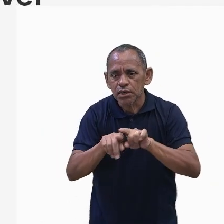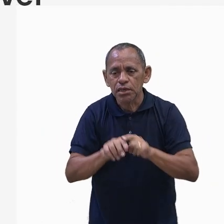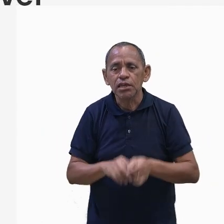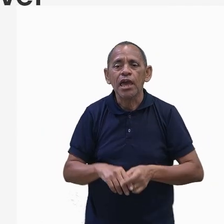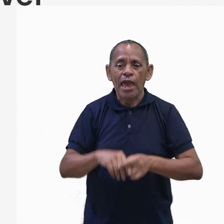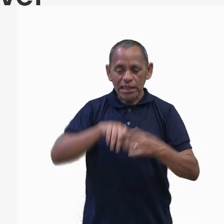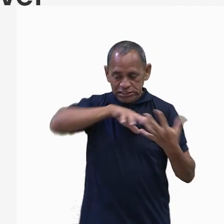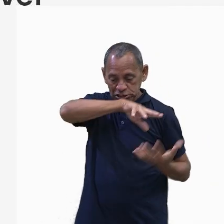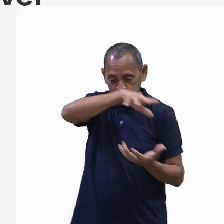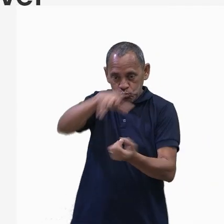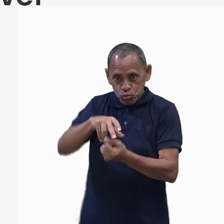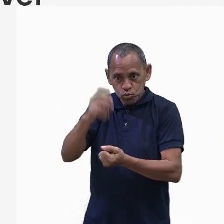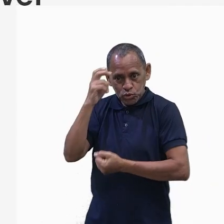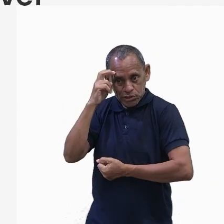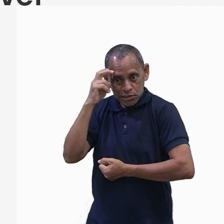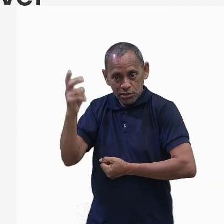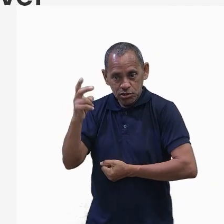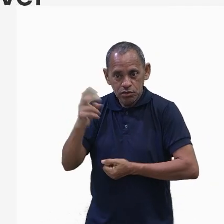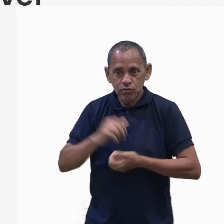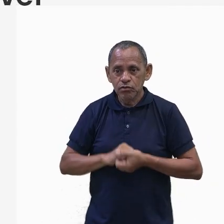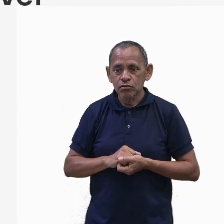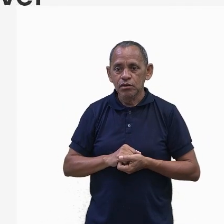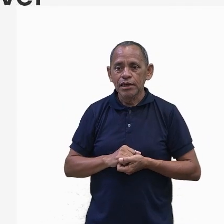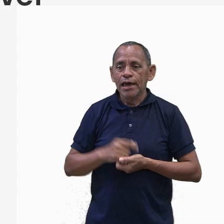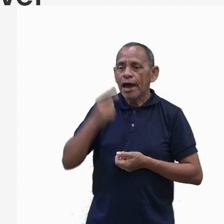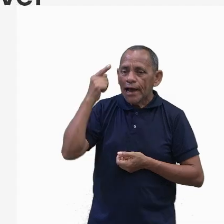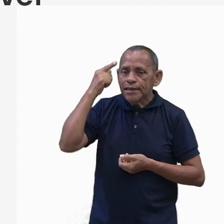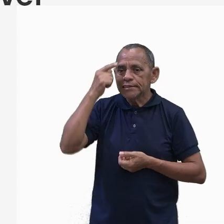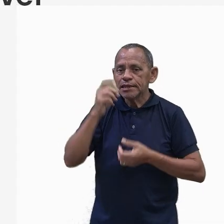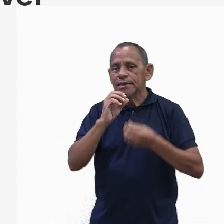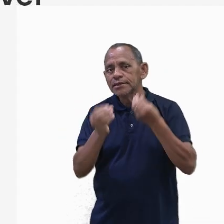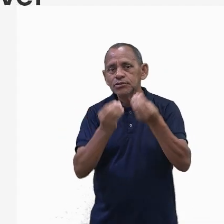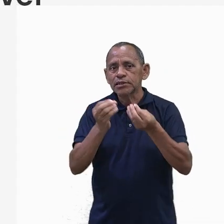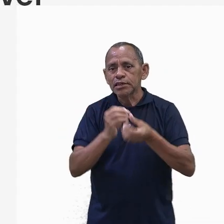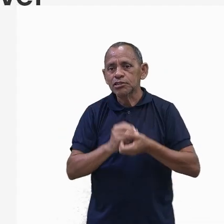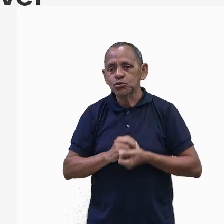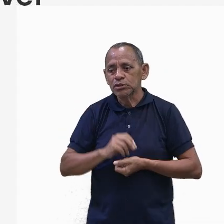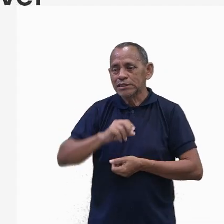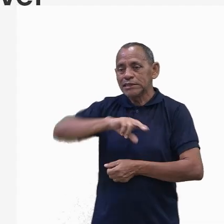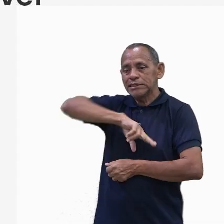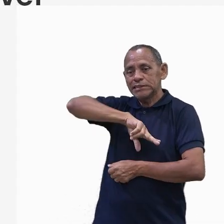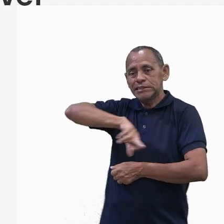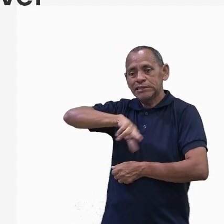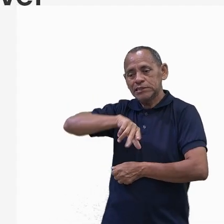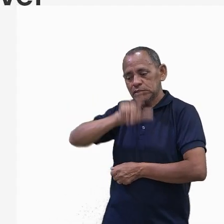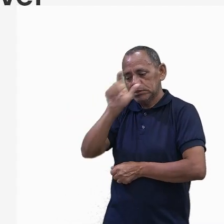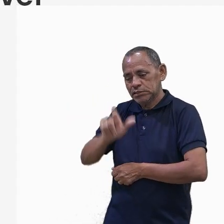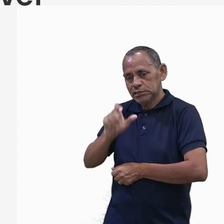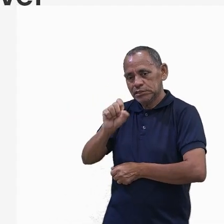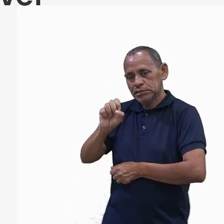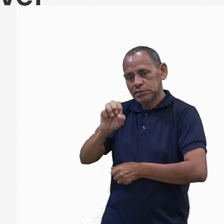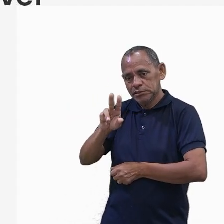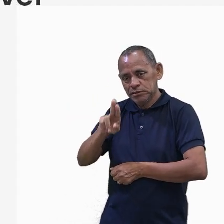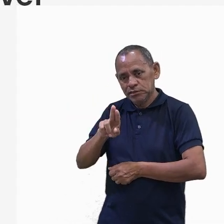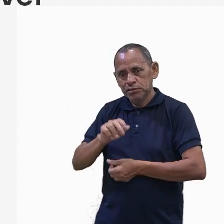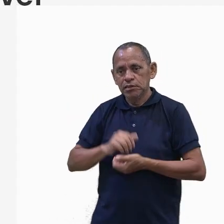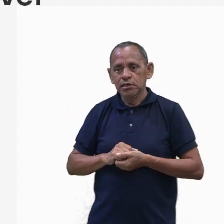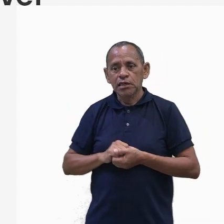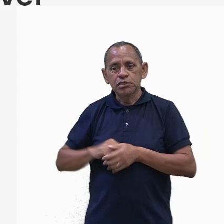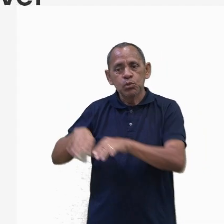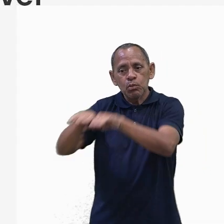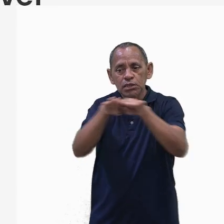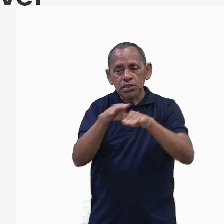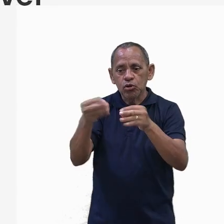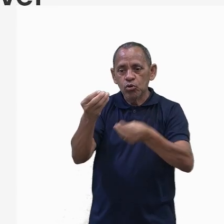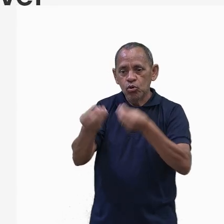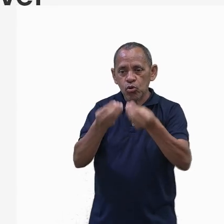nossos sentidos seria aquela que é a ideia do não ser. Ou seja, Platão junta as duas teorias, tanto a de Parmênides quanto